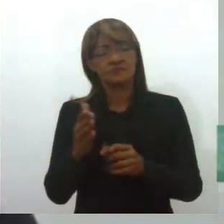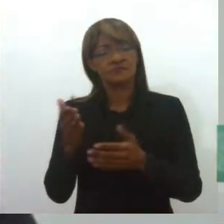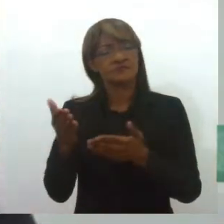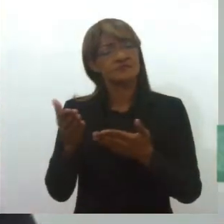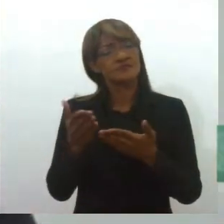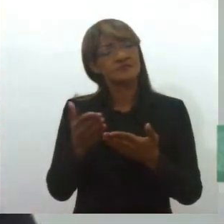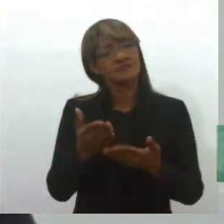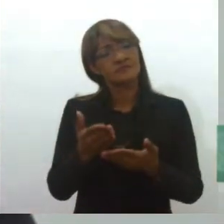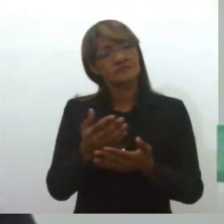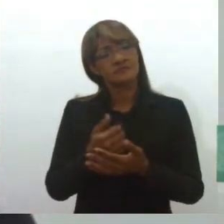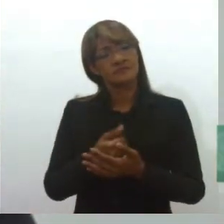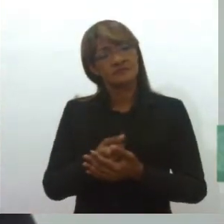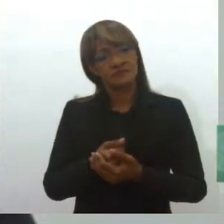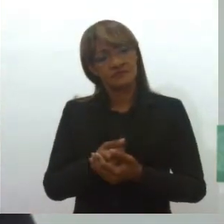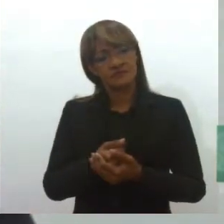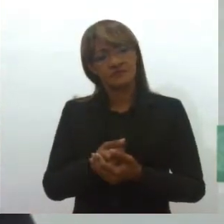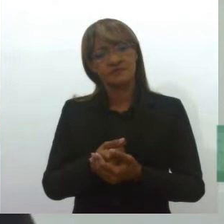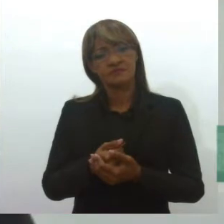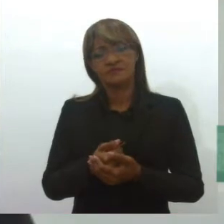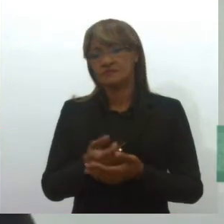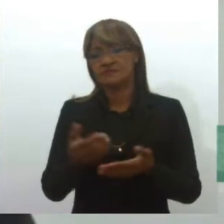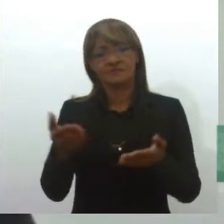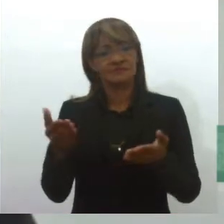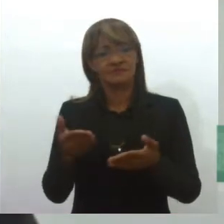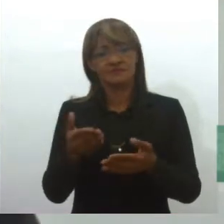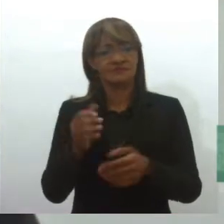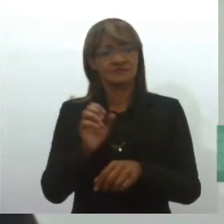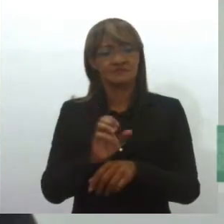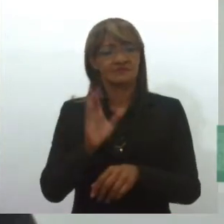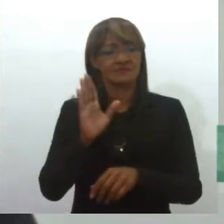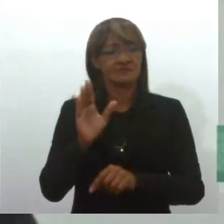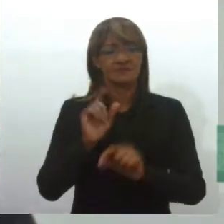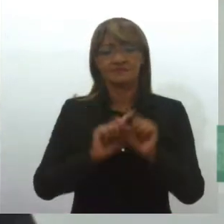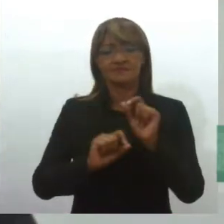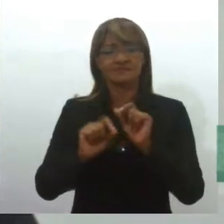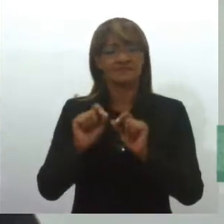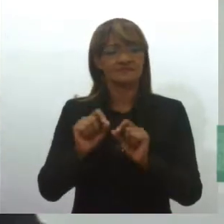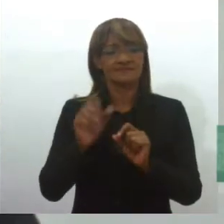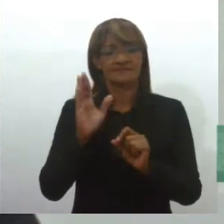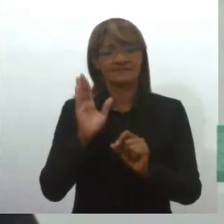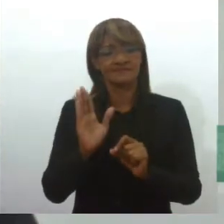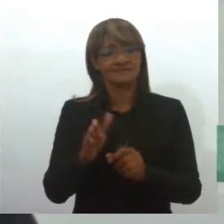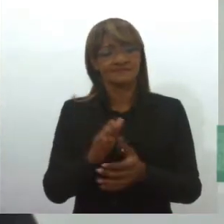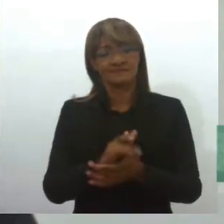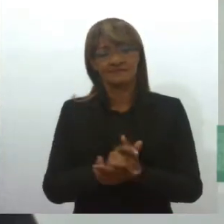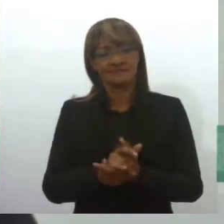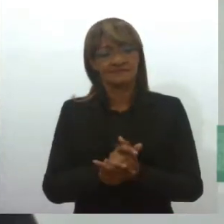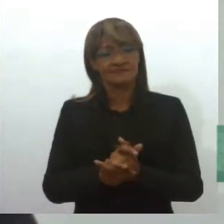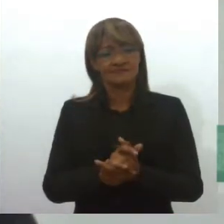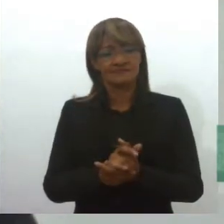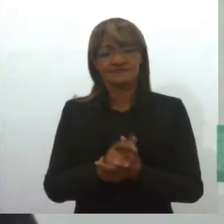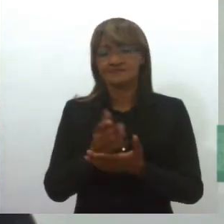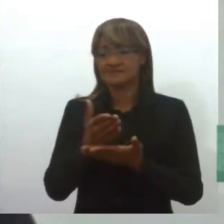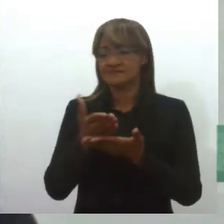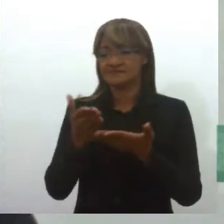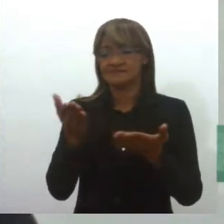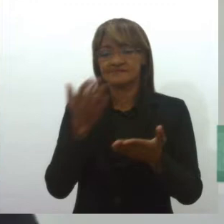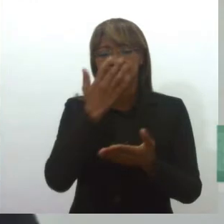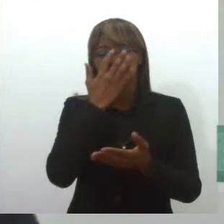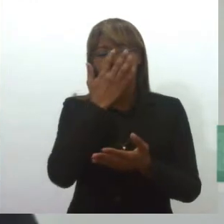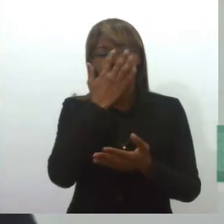de insatisfação com o estado de coisas, de forma que toda a sociedade, na sua